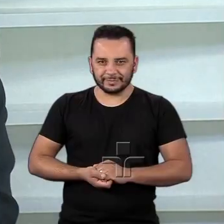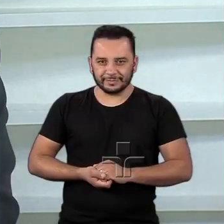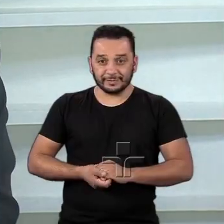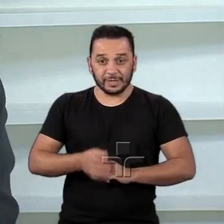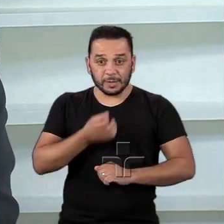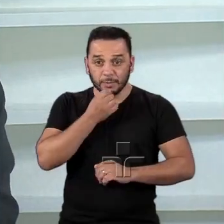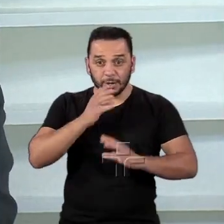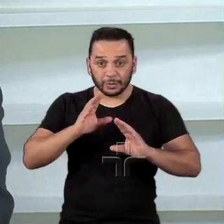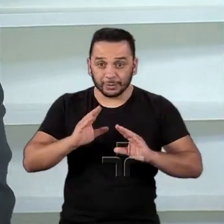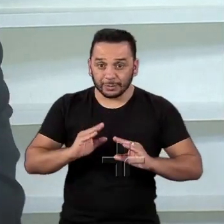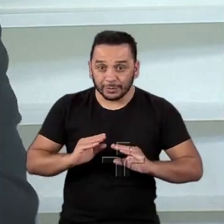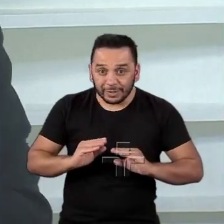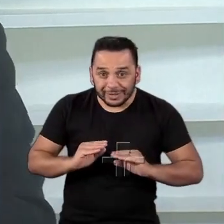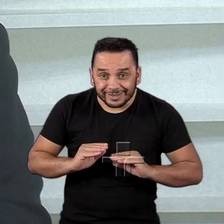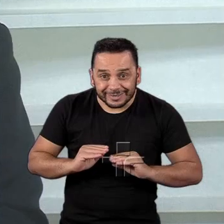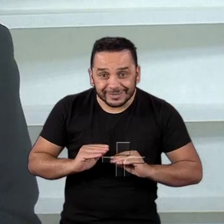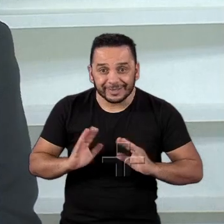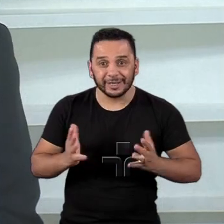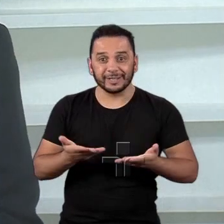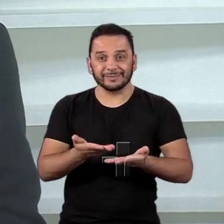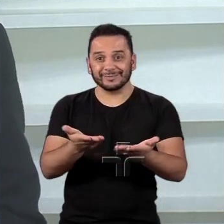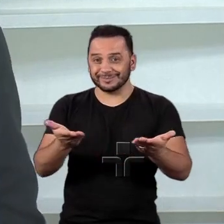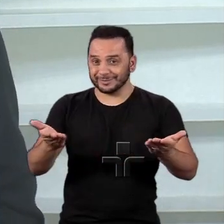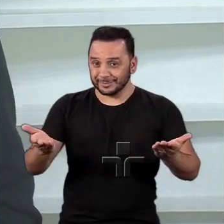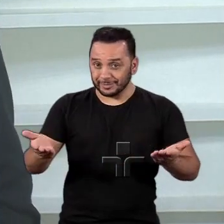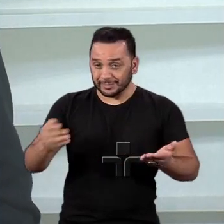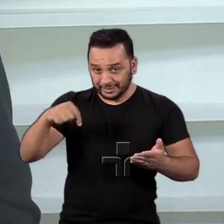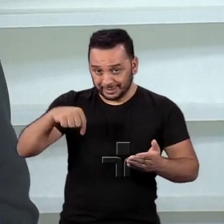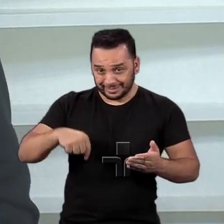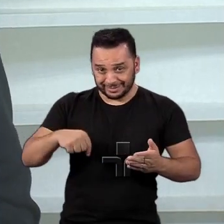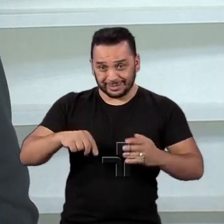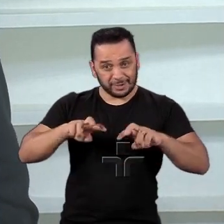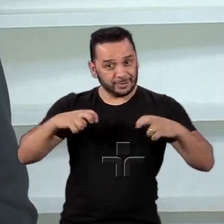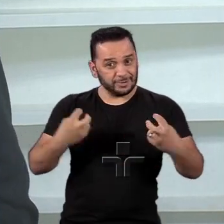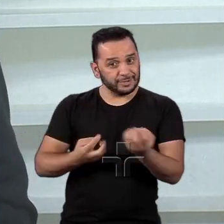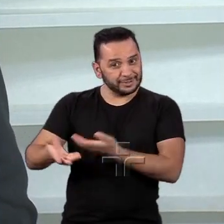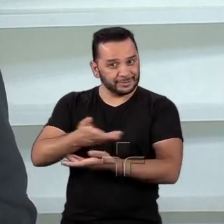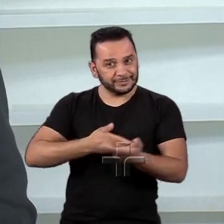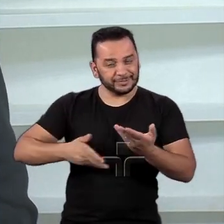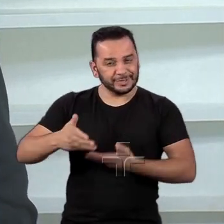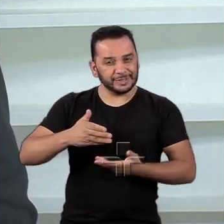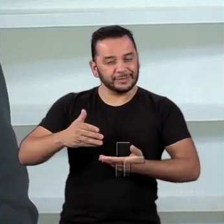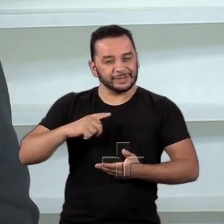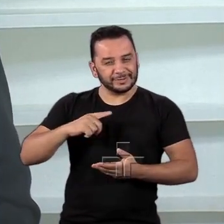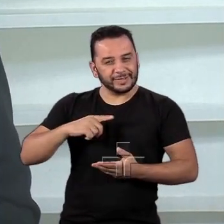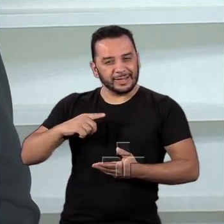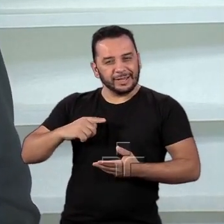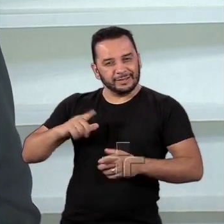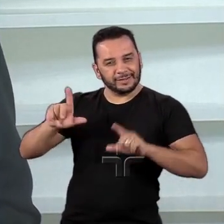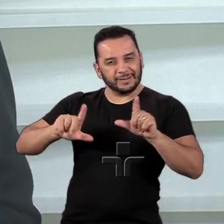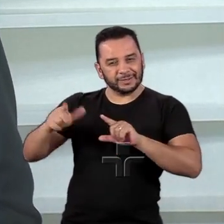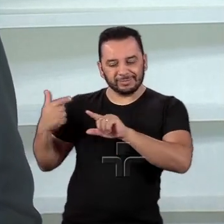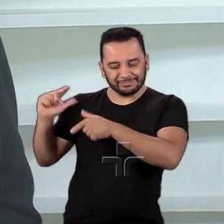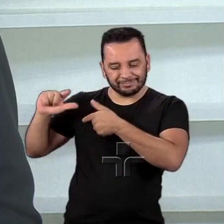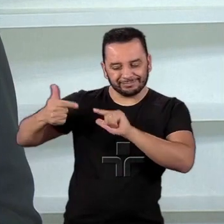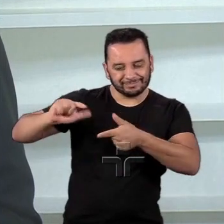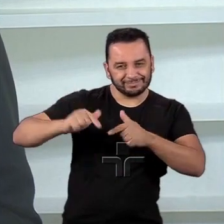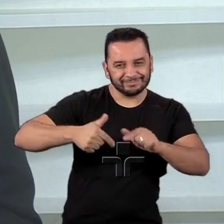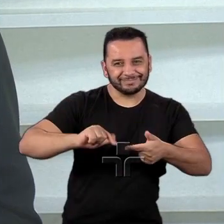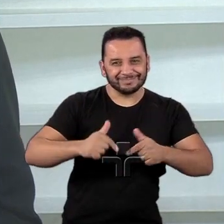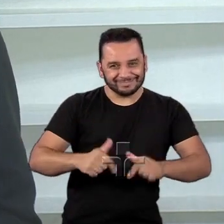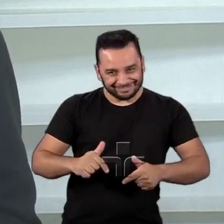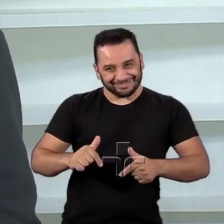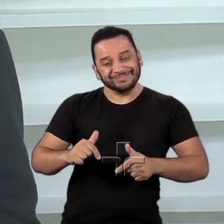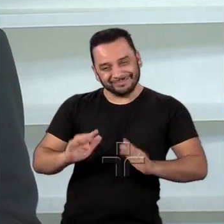noite a todos. Este é o Roda Viva, o mais tradicional programa de debates da TV brasileira. Para o programa de hoje, convidamos